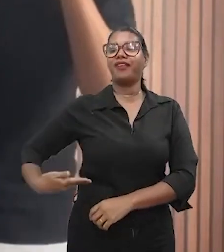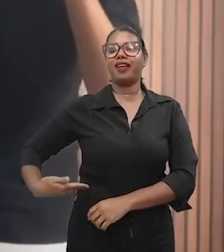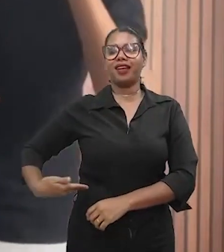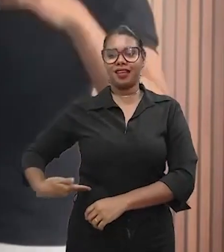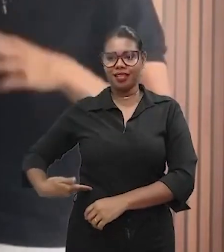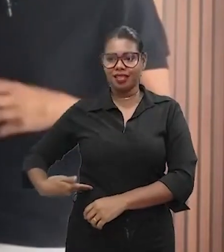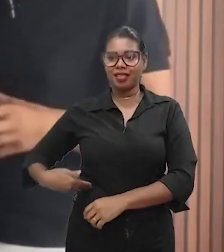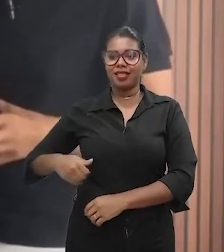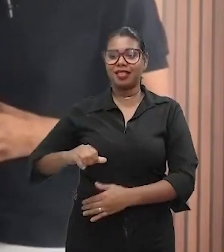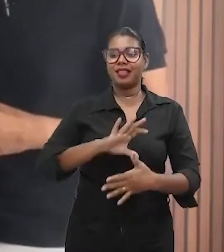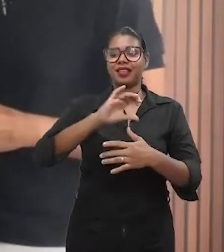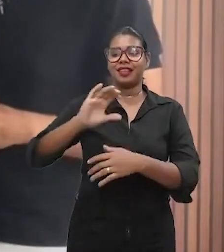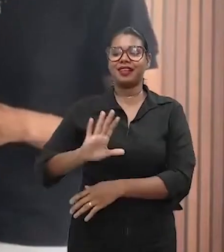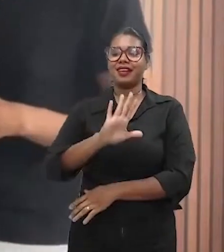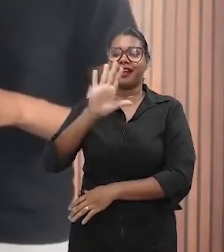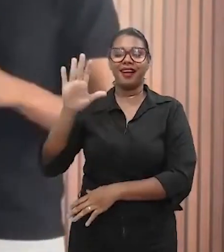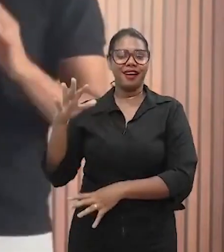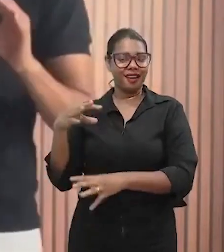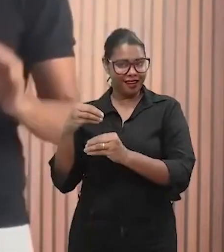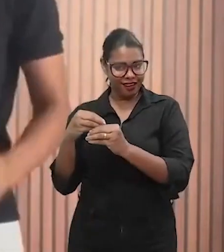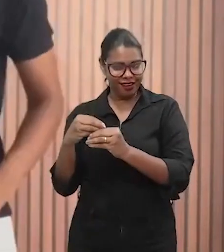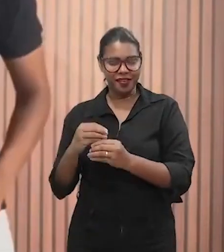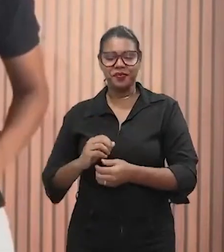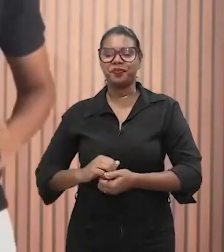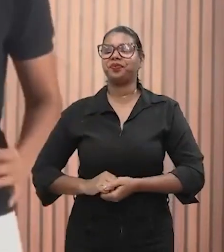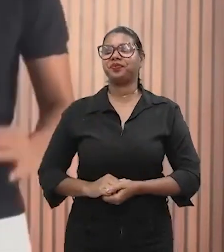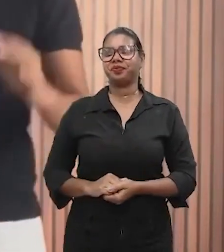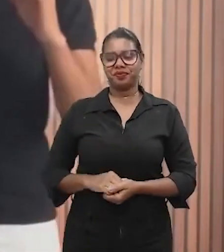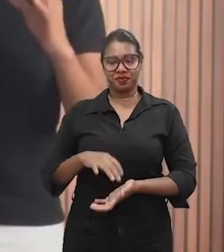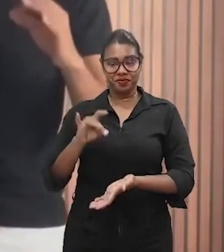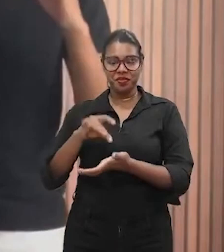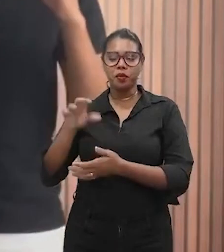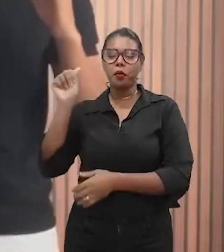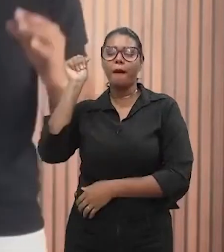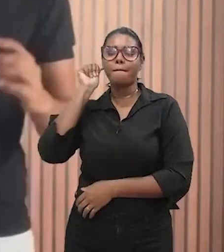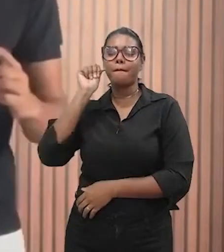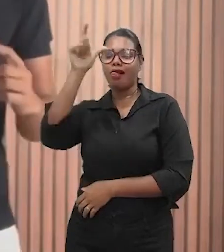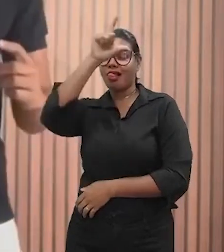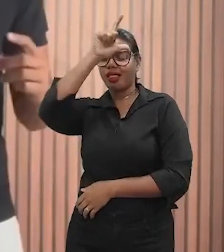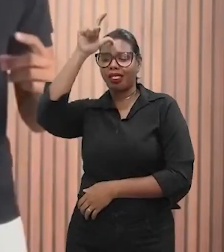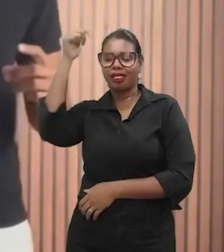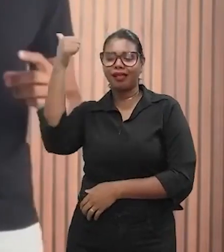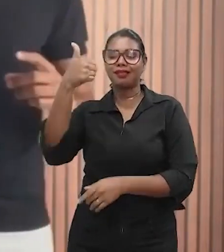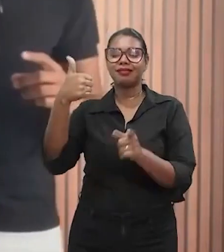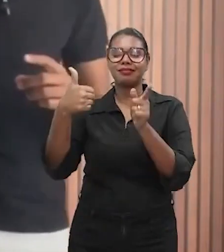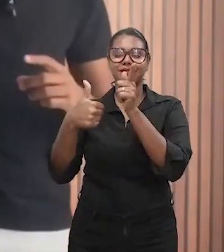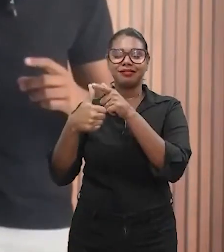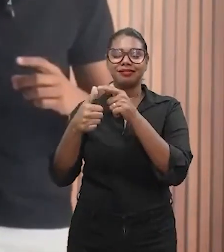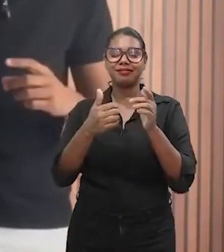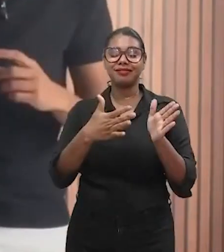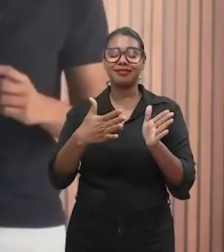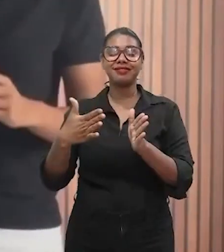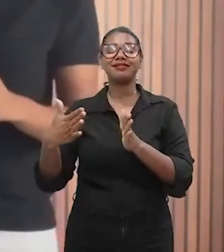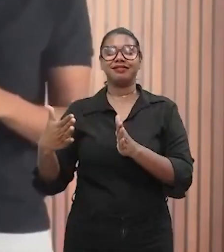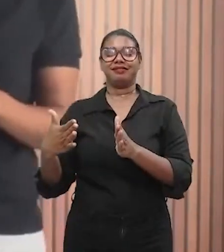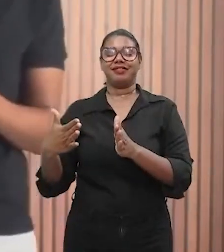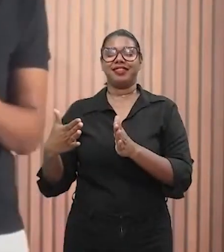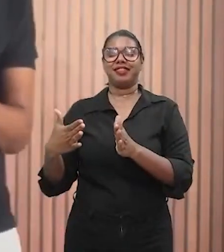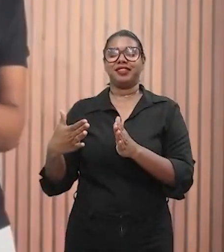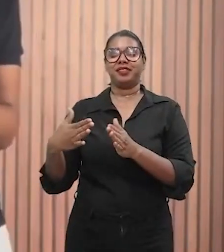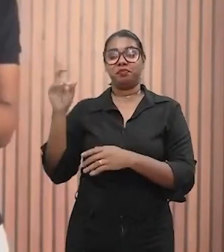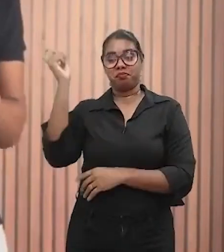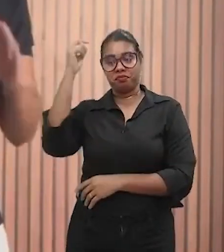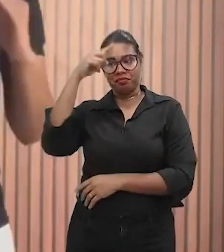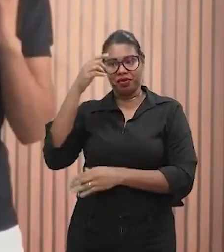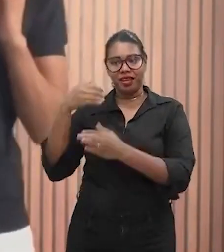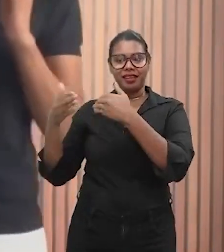das Américas. Ou seja, meus amores, nós tivemos uma mulher liderando pela primeira vez em um período totalmente machista naquela